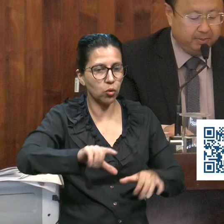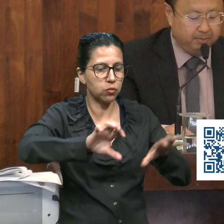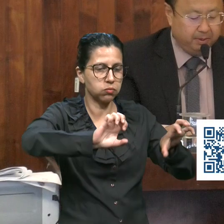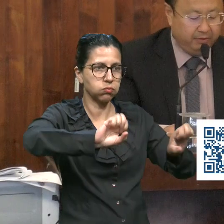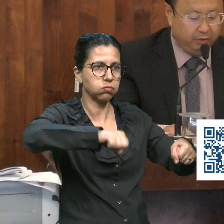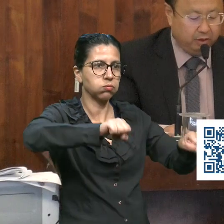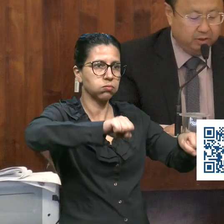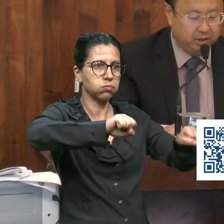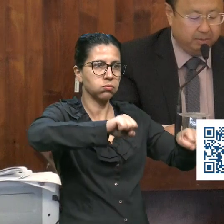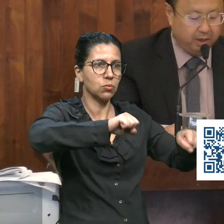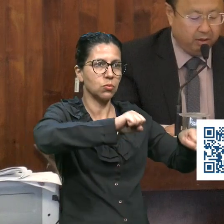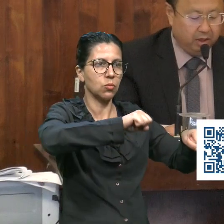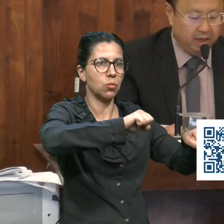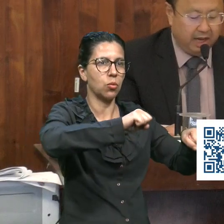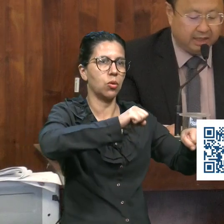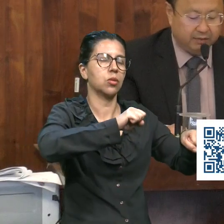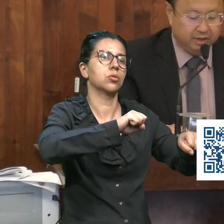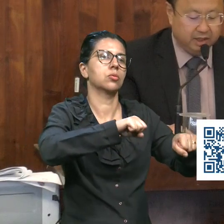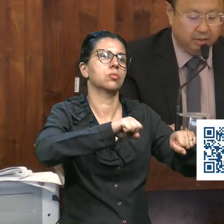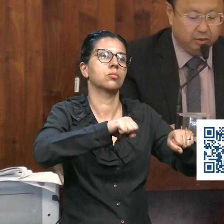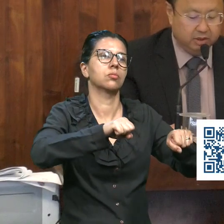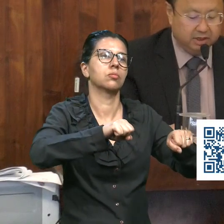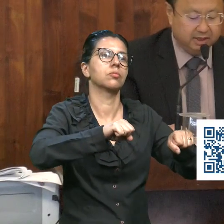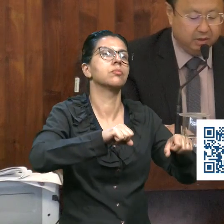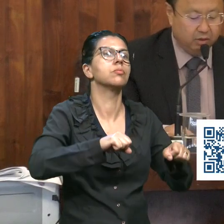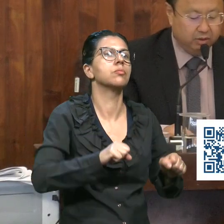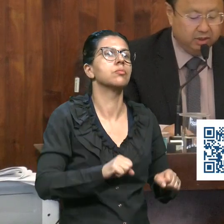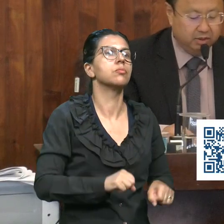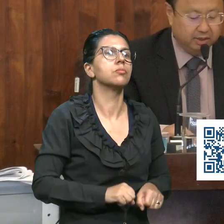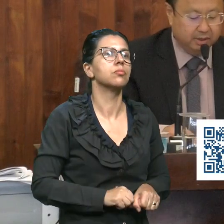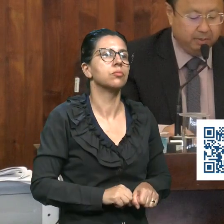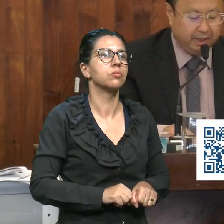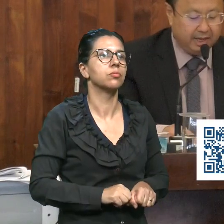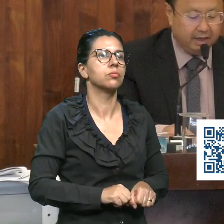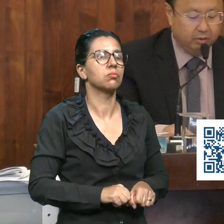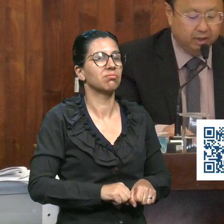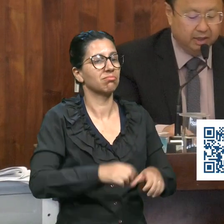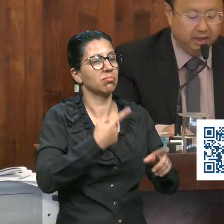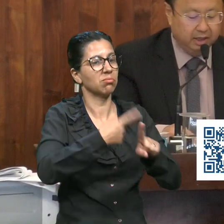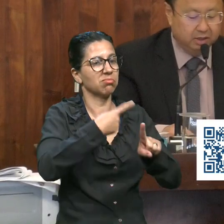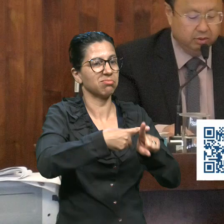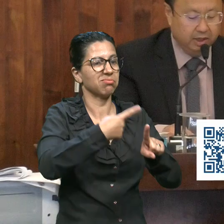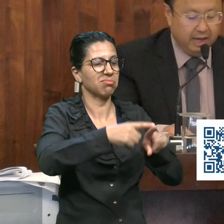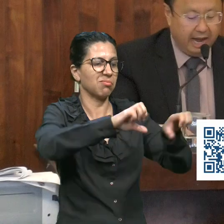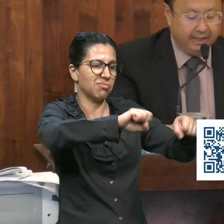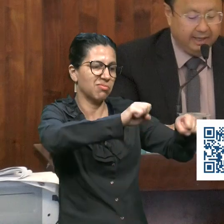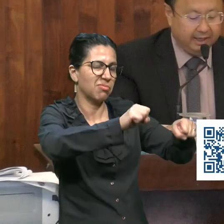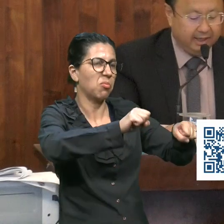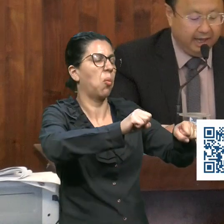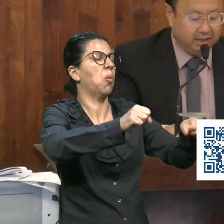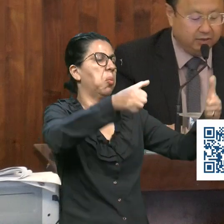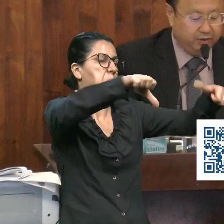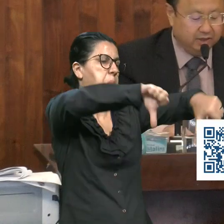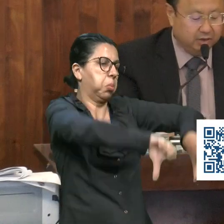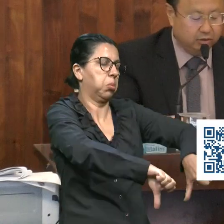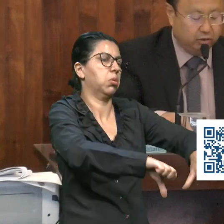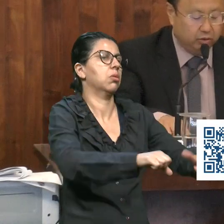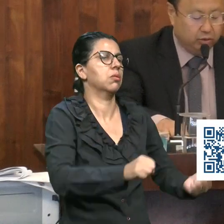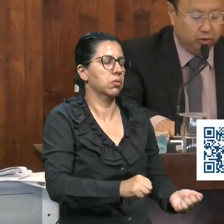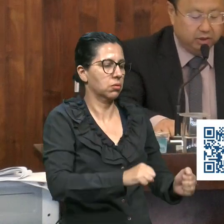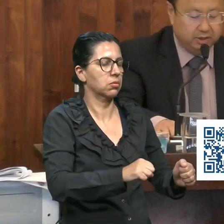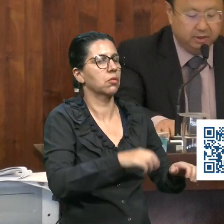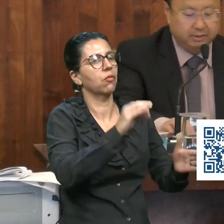motocicletas da prefeitura municipal. Haja vista que muitos já se encontram em situação precária, colocando em risco a integridade física